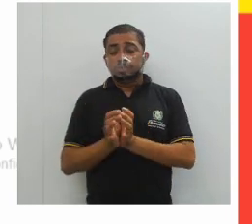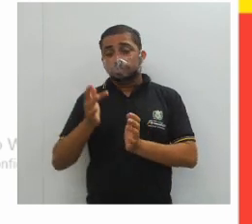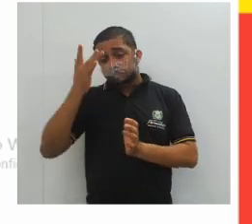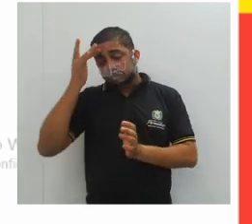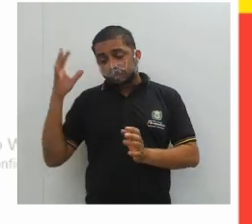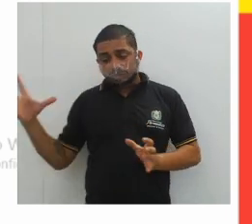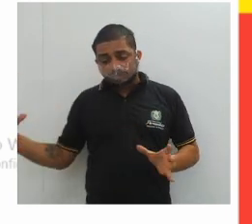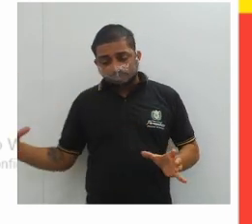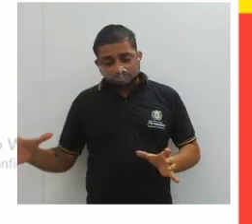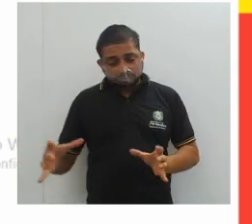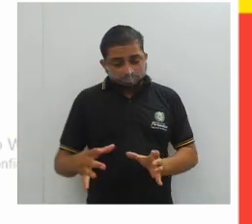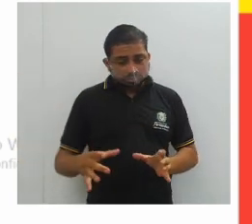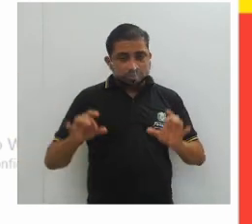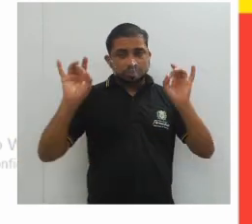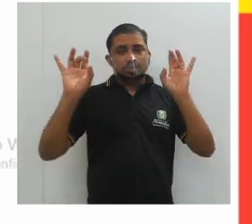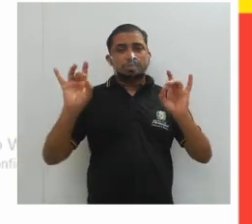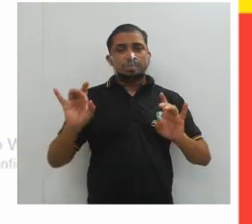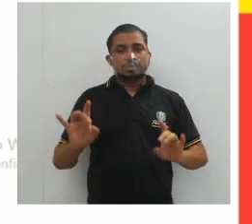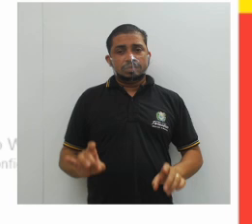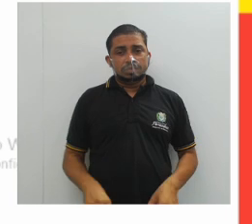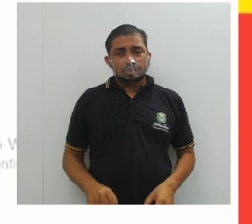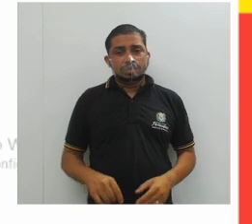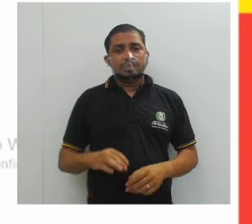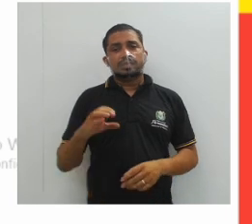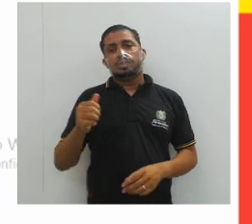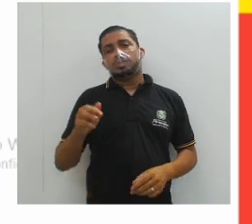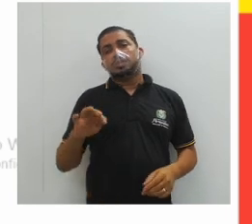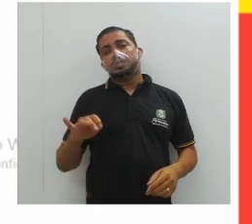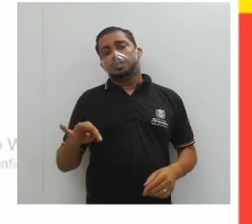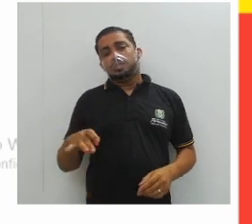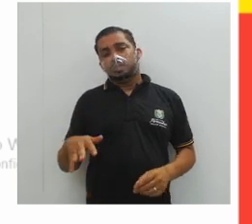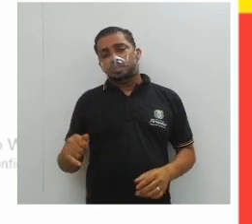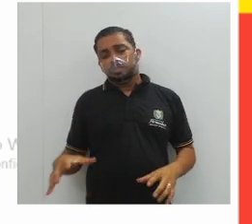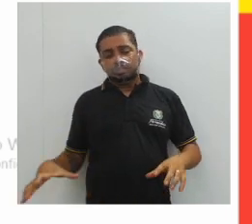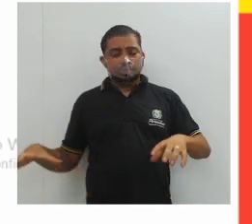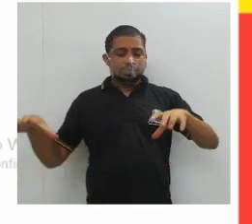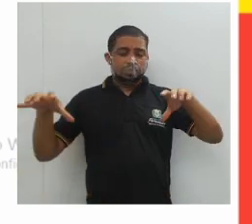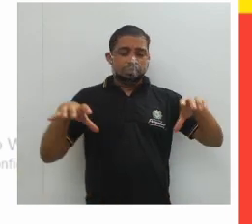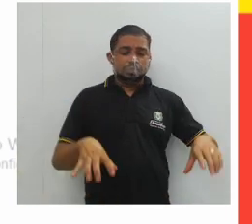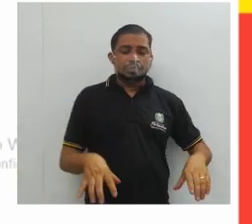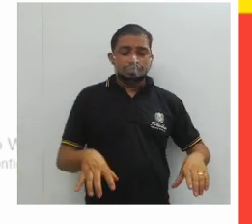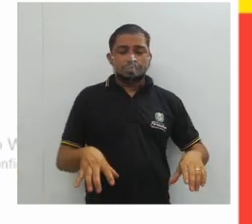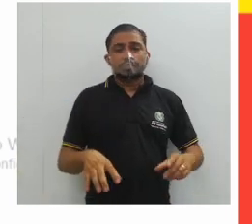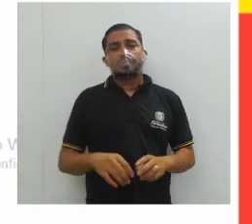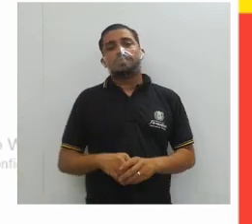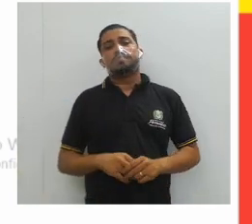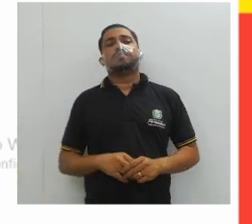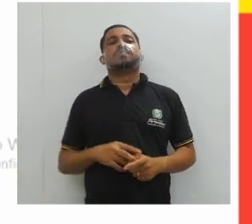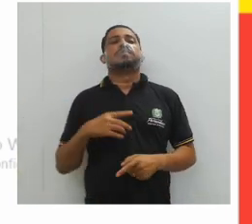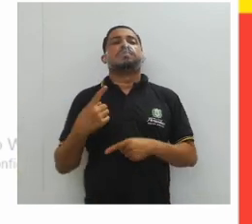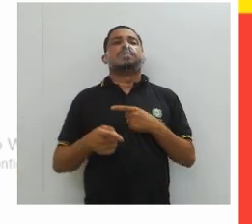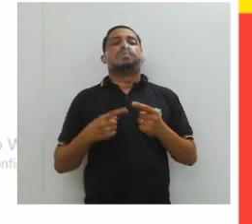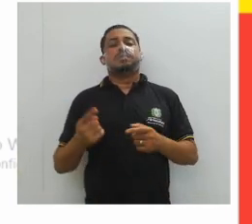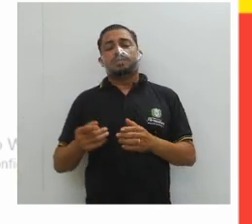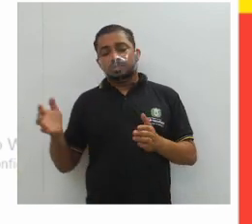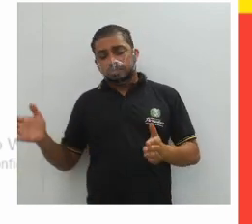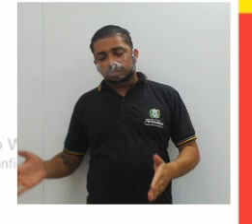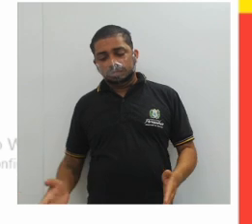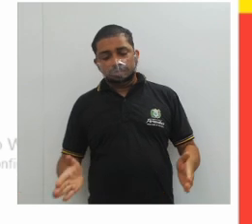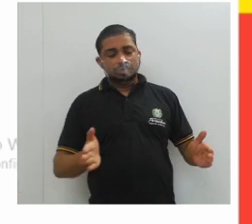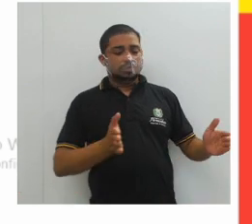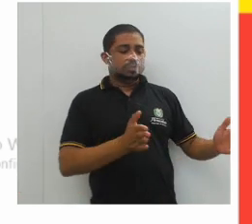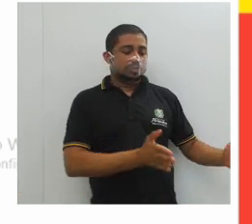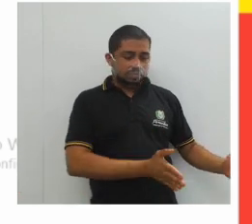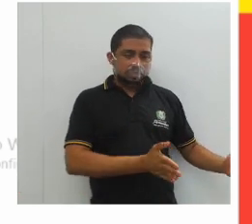pessoas especializadas em carenagem coloca a carenagem do carro. E depois esse carro segue